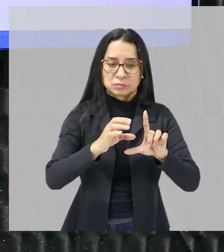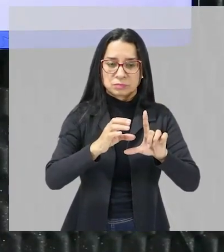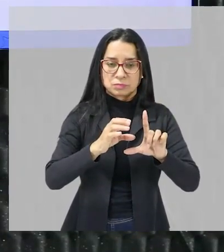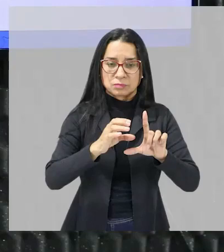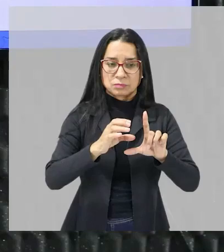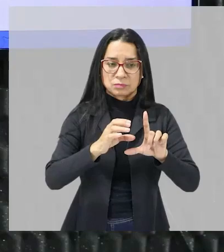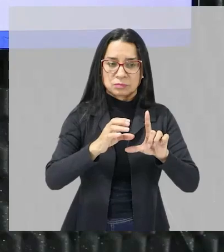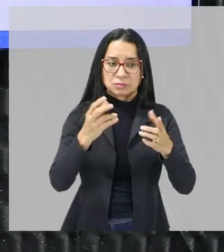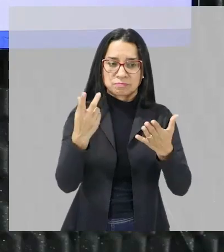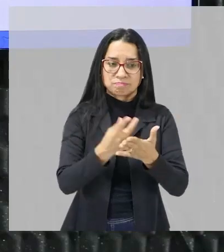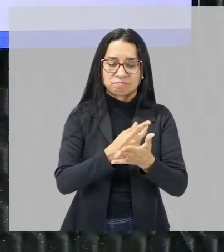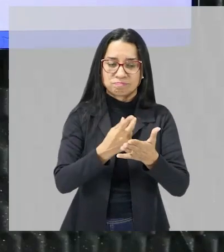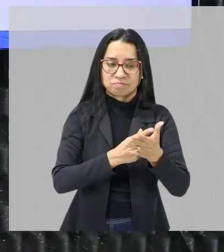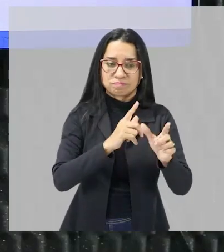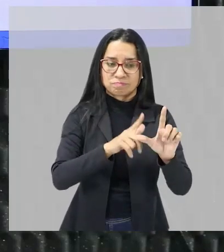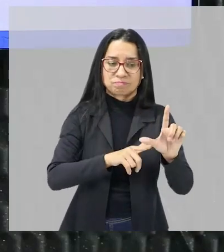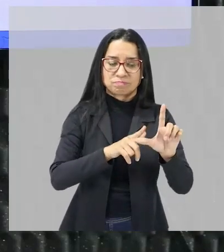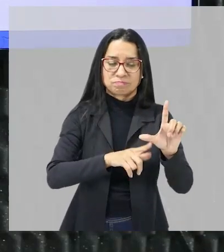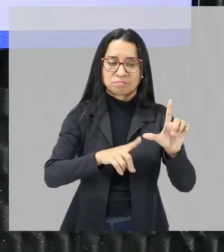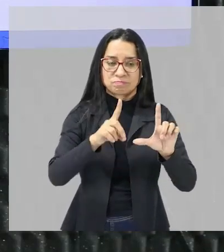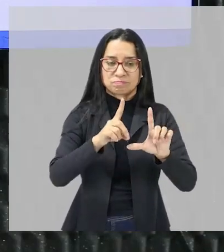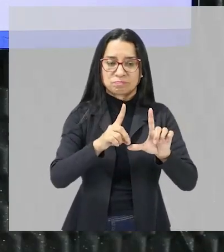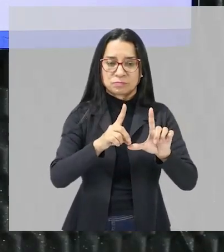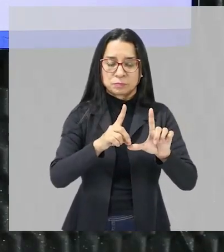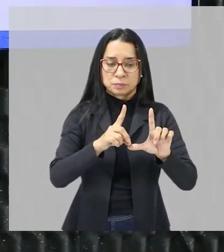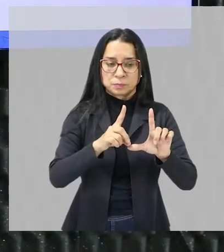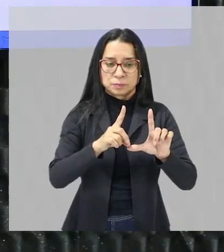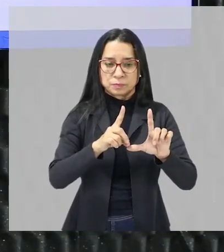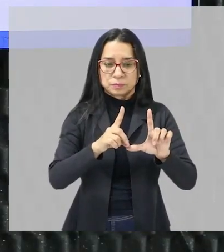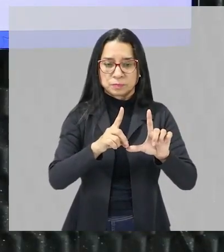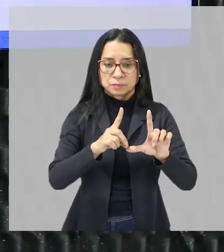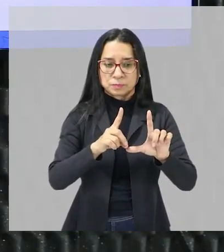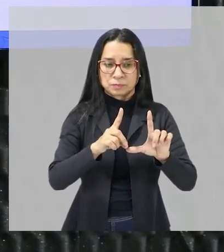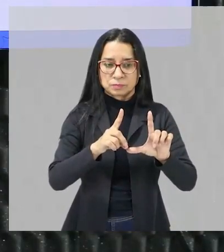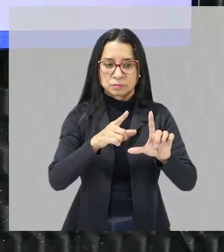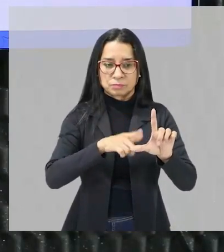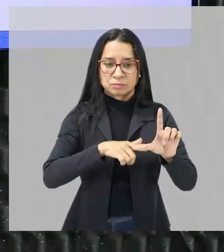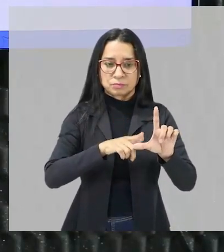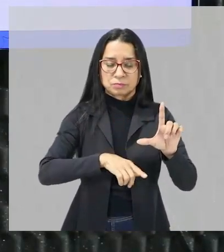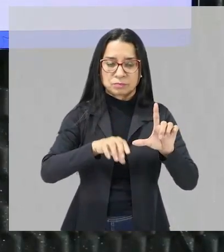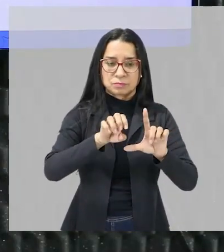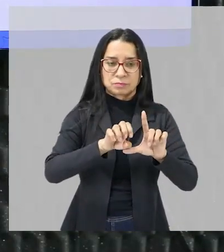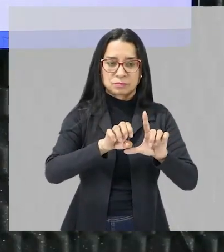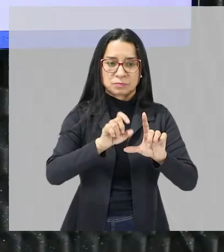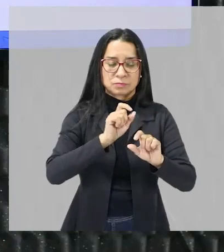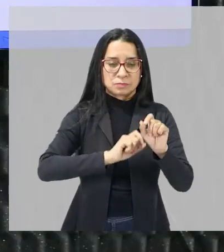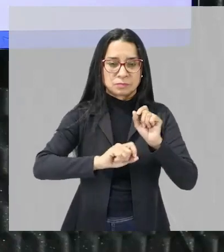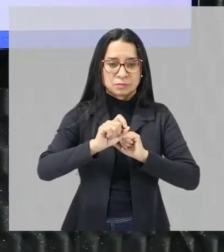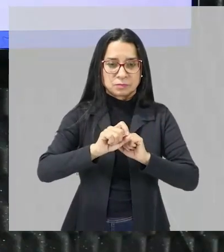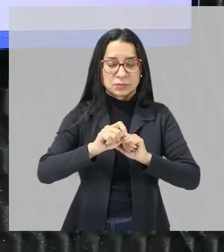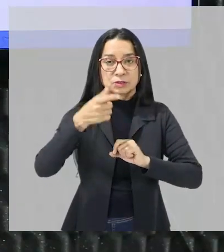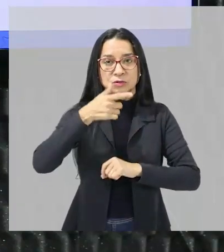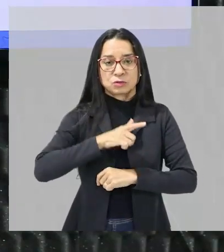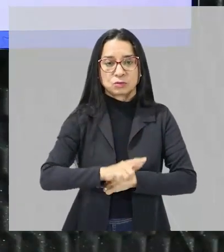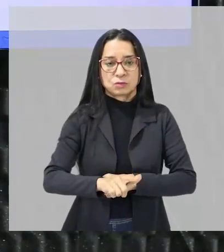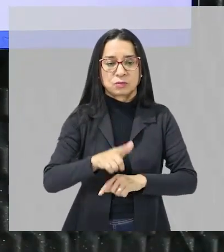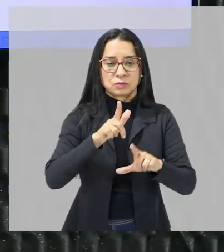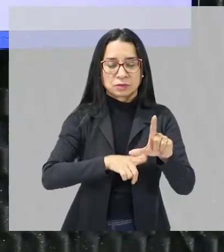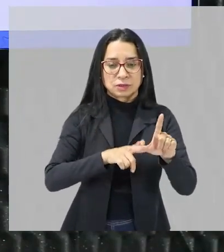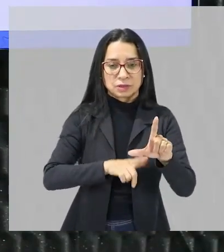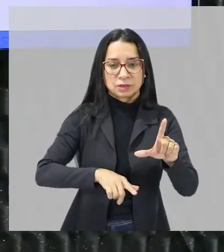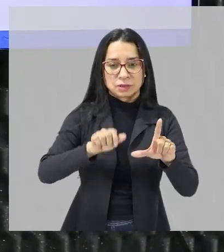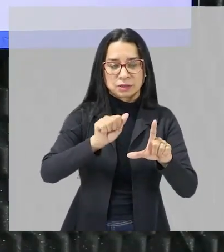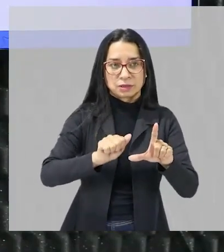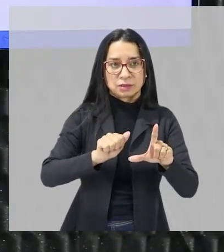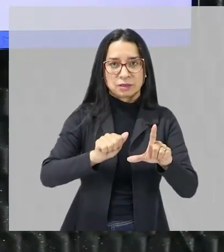é. Crescimento do mercado jornalístico e muito menos controle do poder estatal. Então aqui, mais uma vez, a letra A